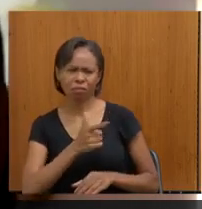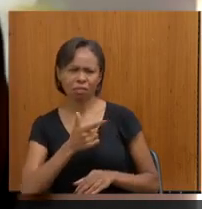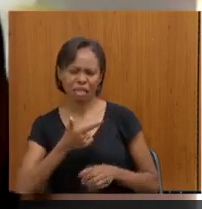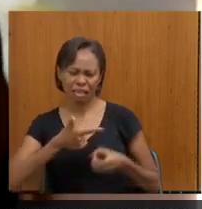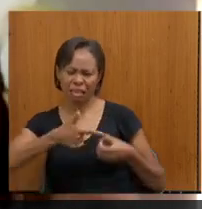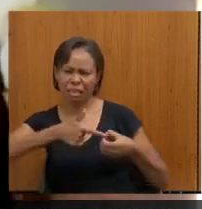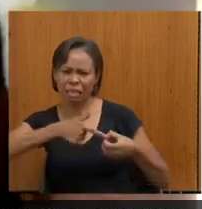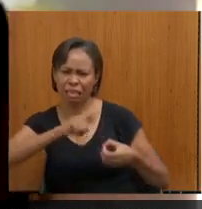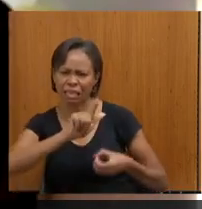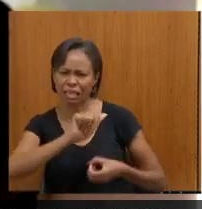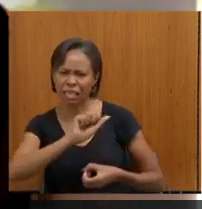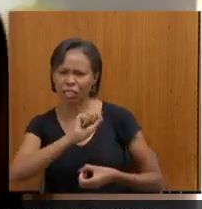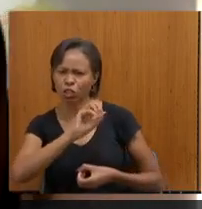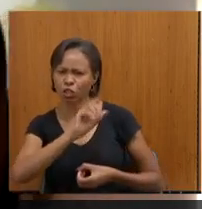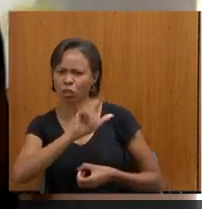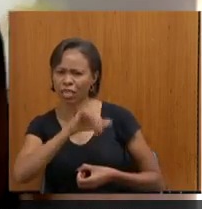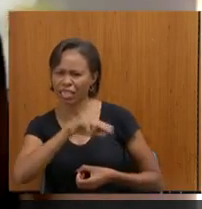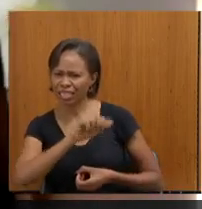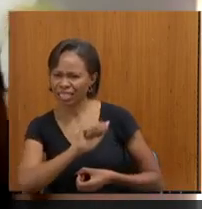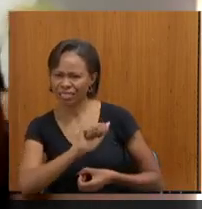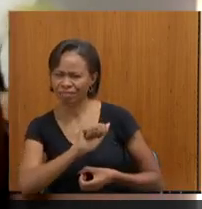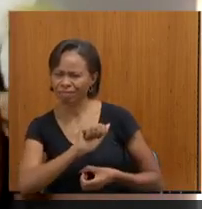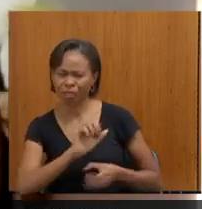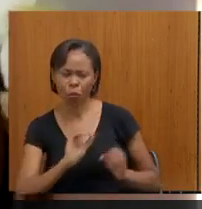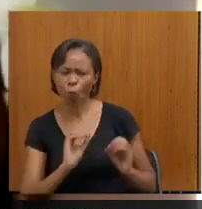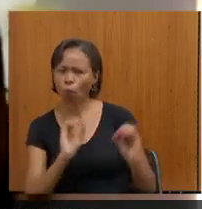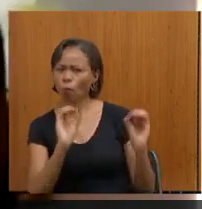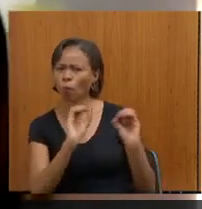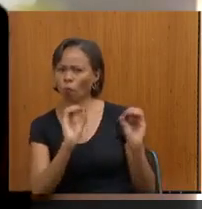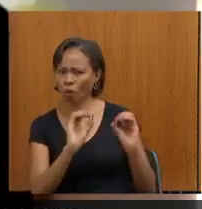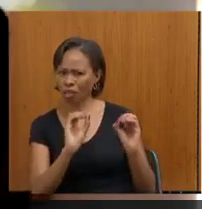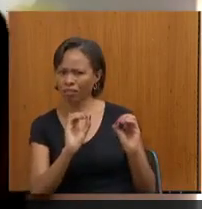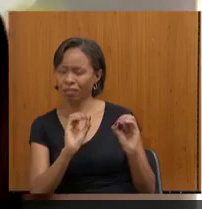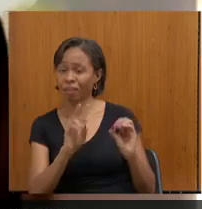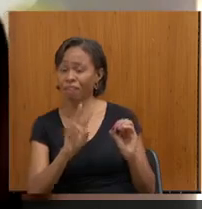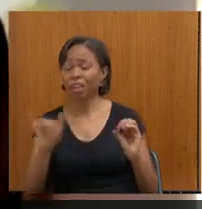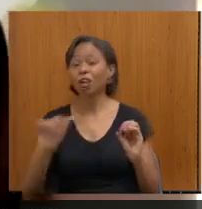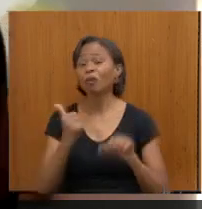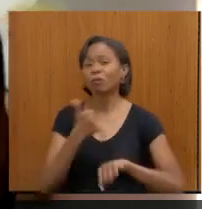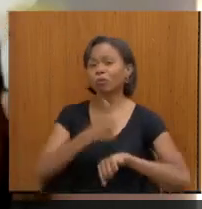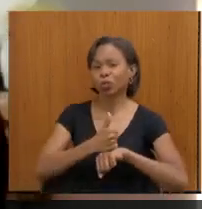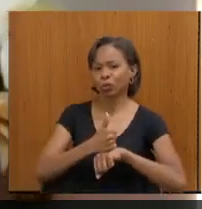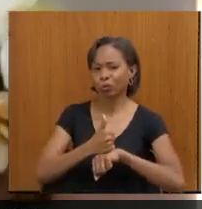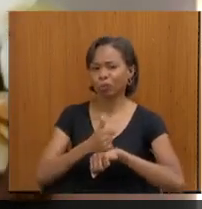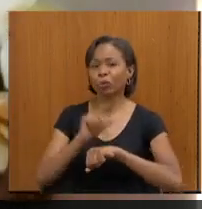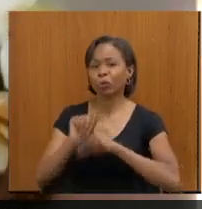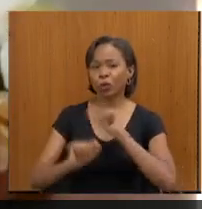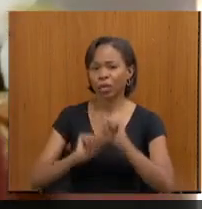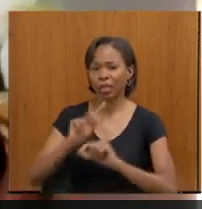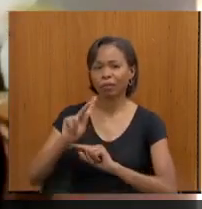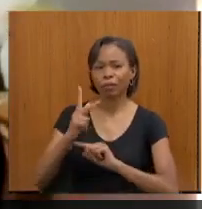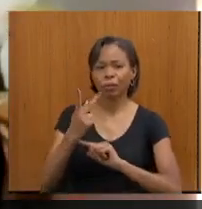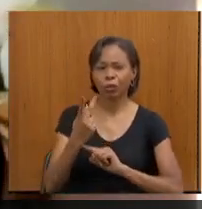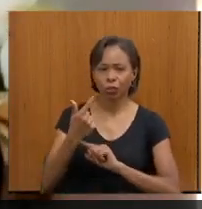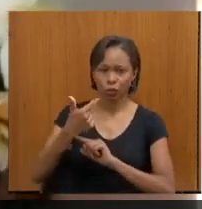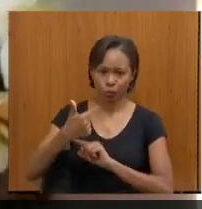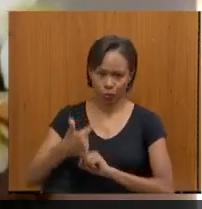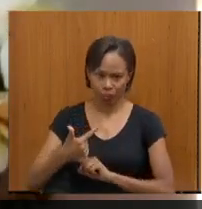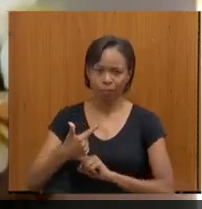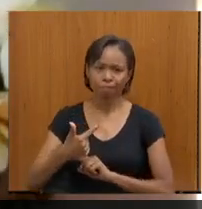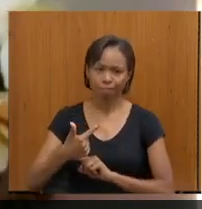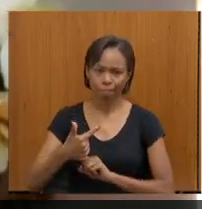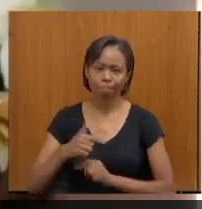carga rápida elétrica e bomba de hidrogênio e conforme já foi apresentado